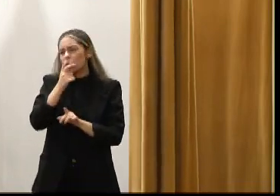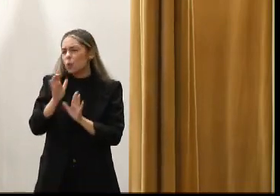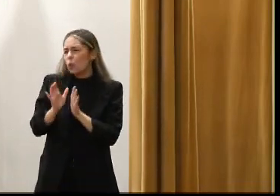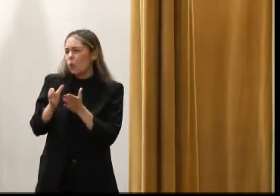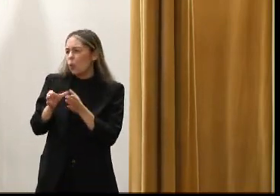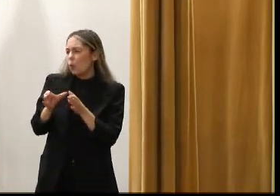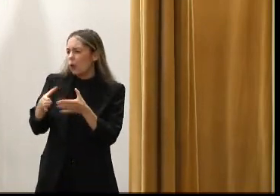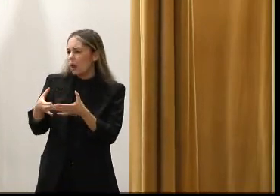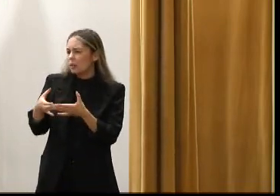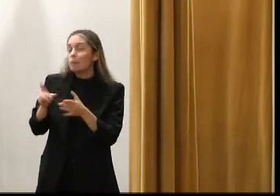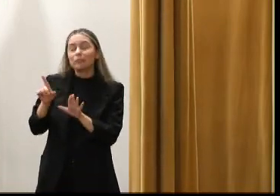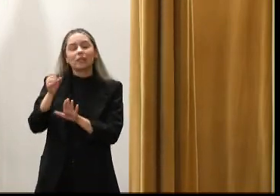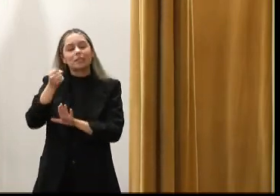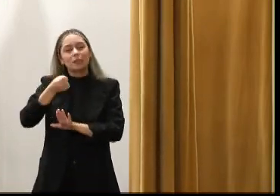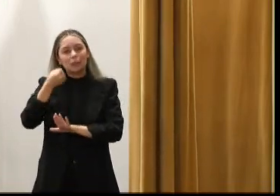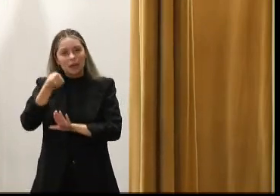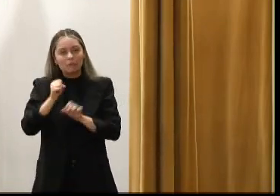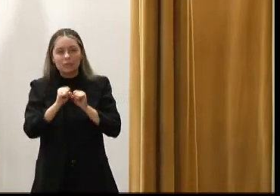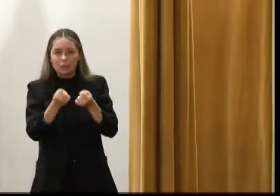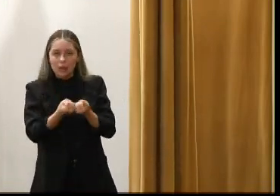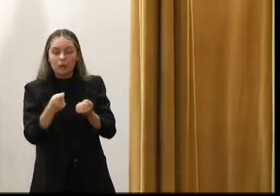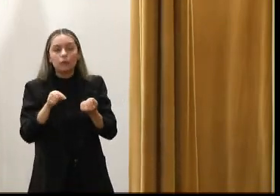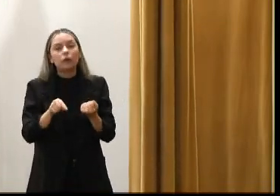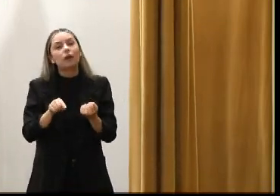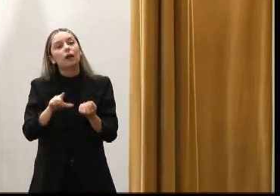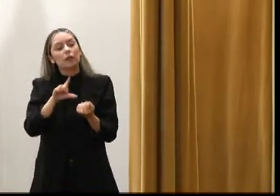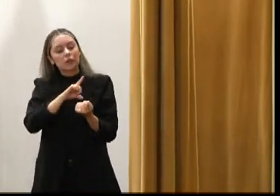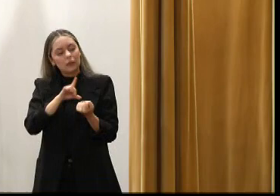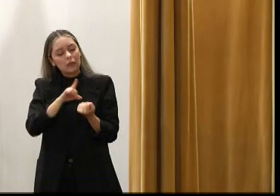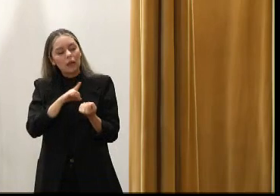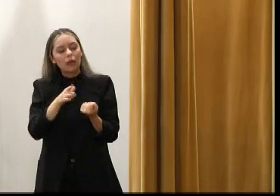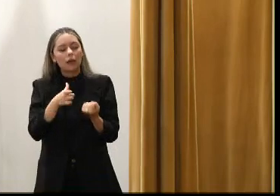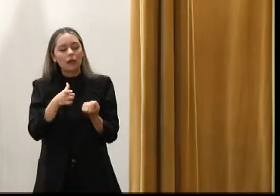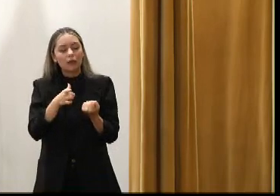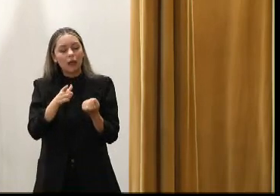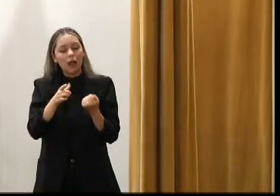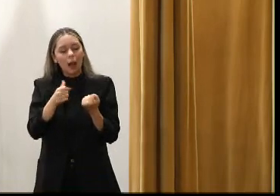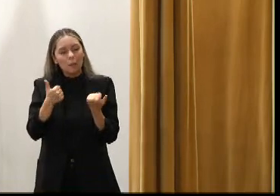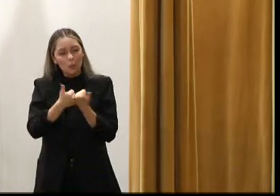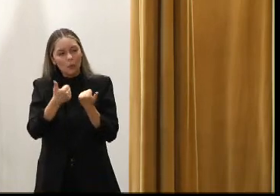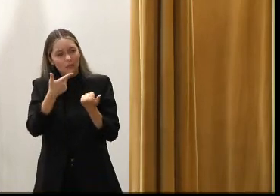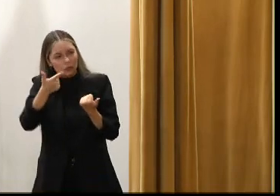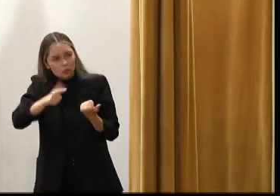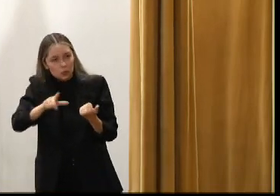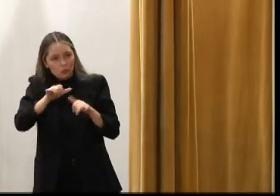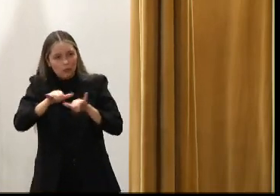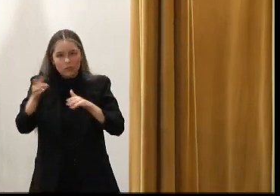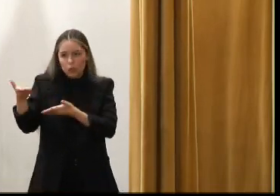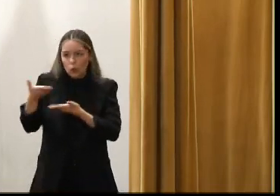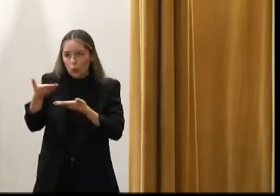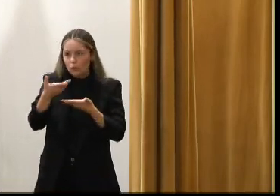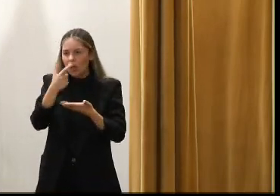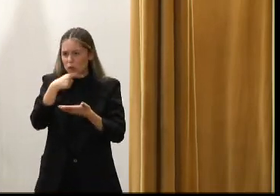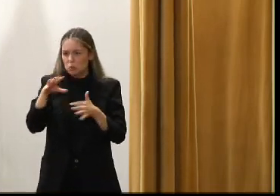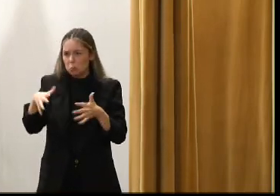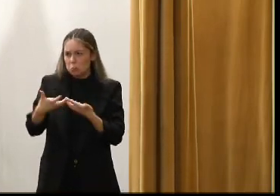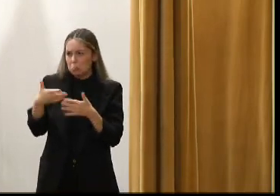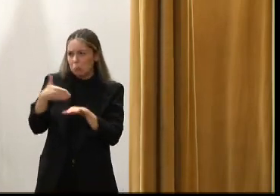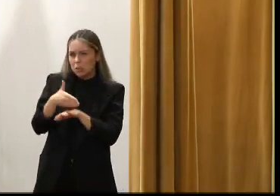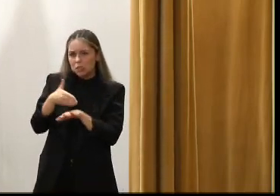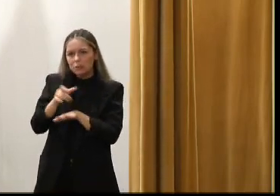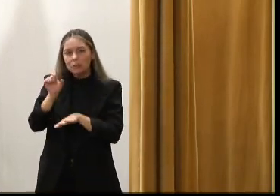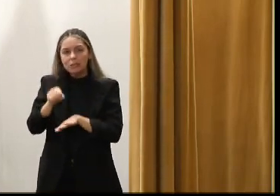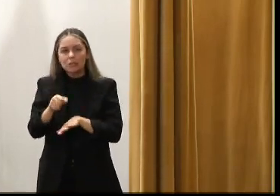Não foi? Seminário, né? E eu queria também reforçar esse convite a vocês, acho que todo mundo aqui está um pouco integrado nisso.